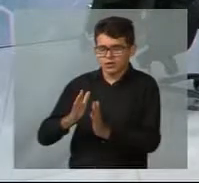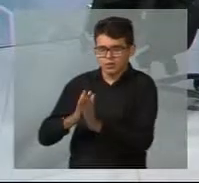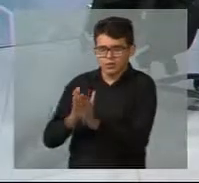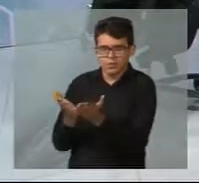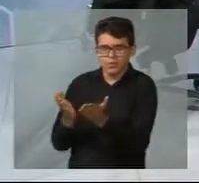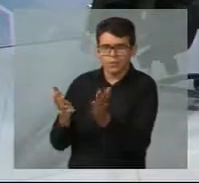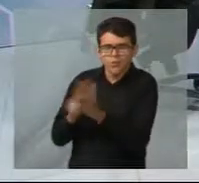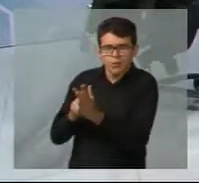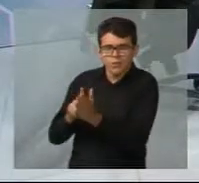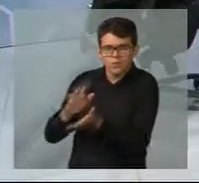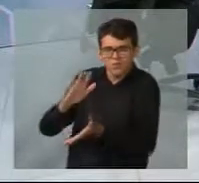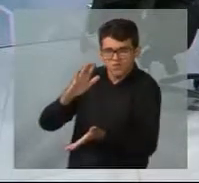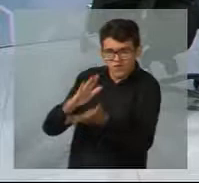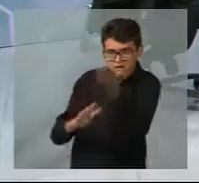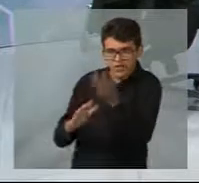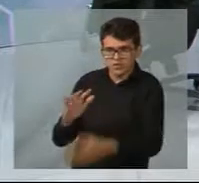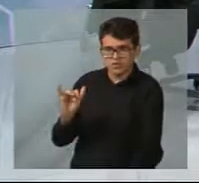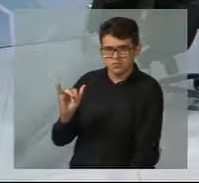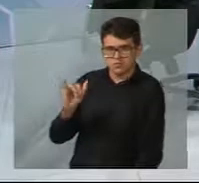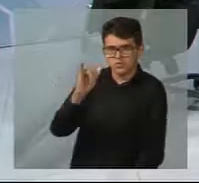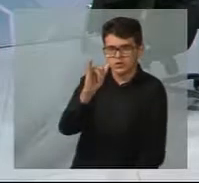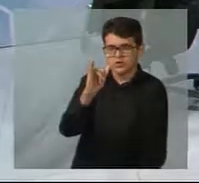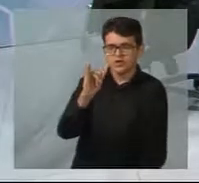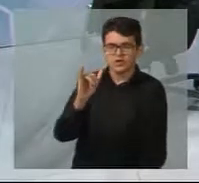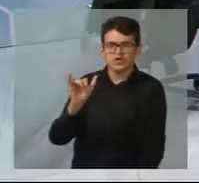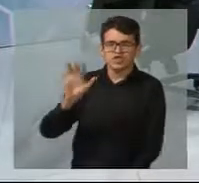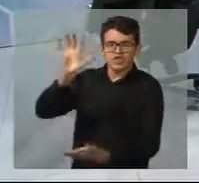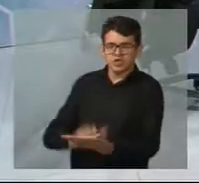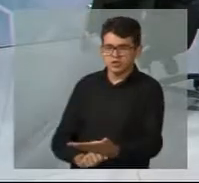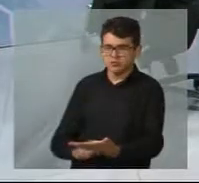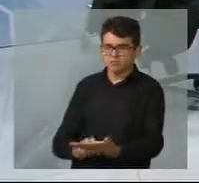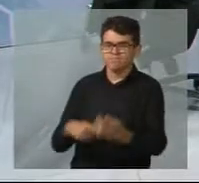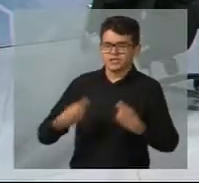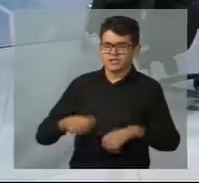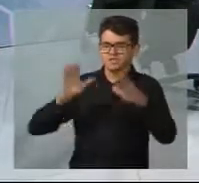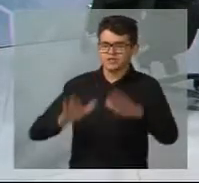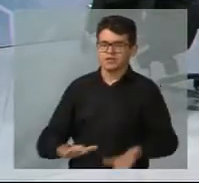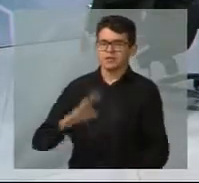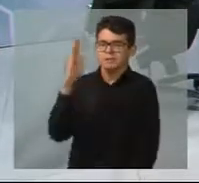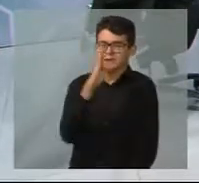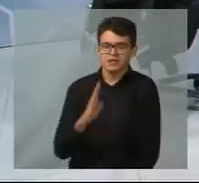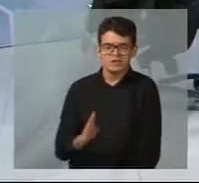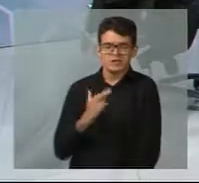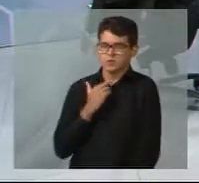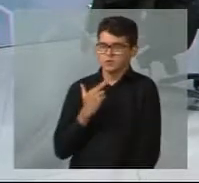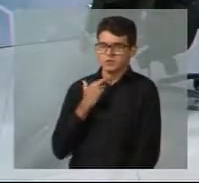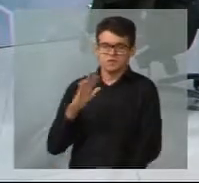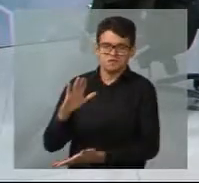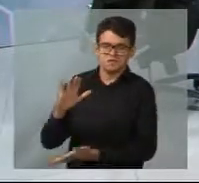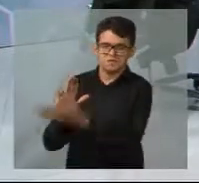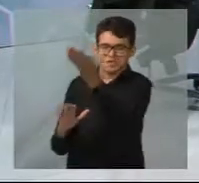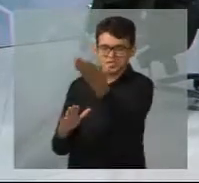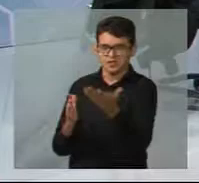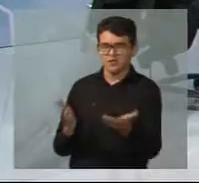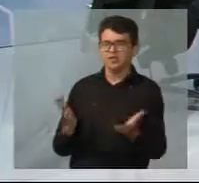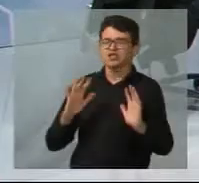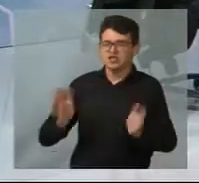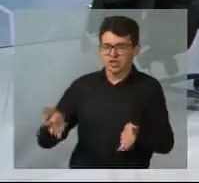que ele viajasse à Etiópia. Mas em outro processo. Em outro processo, exatamente. Impedindo que ele viajasse à Etiópia, inclusive, que estava de viagem